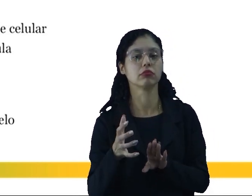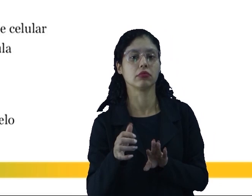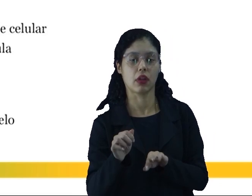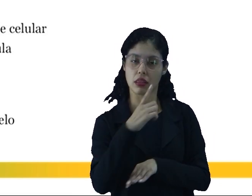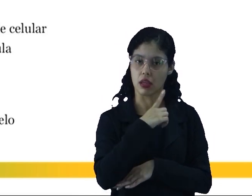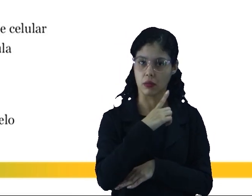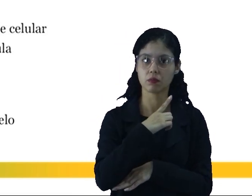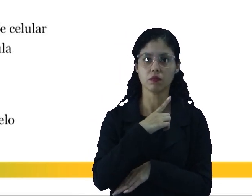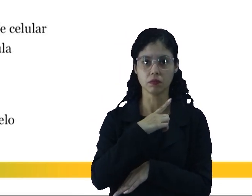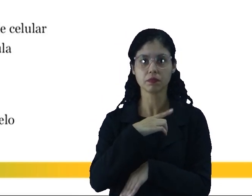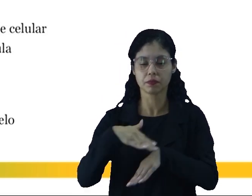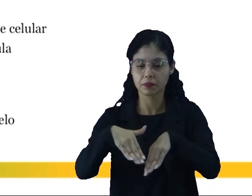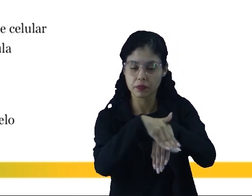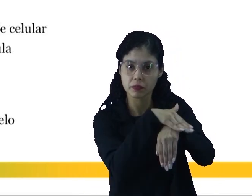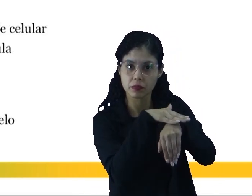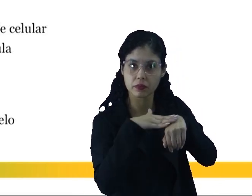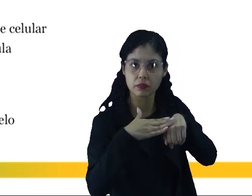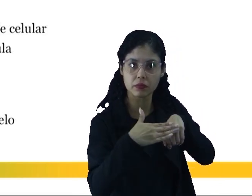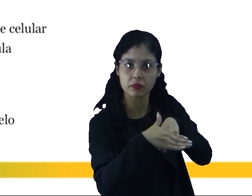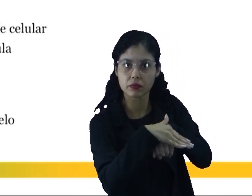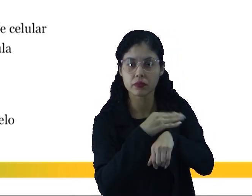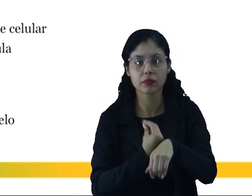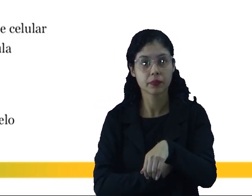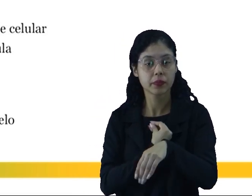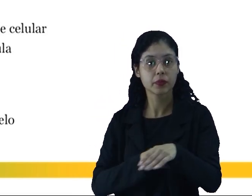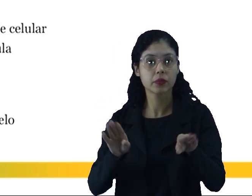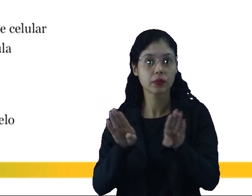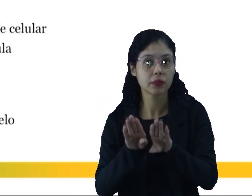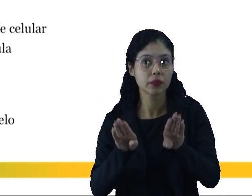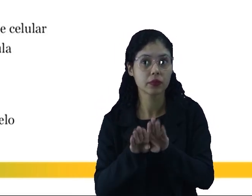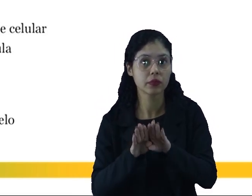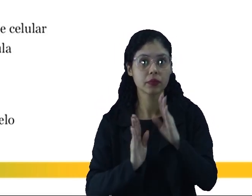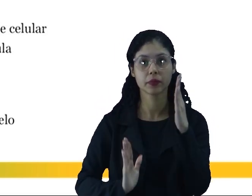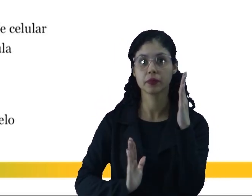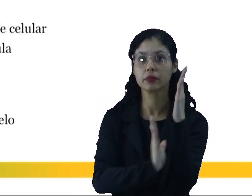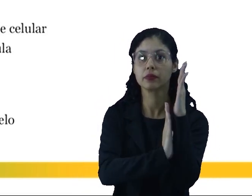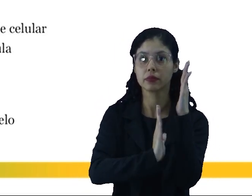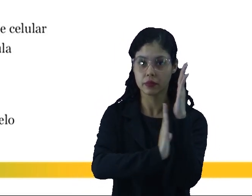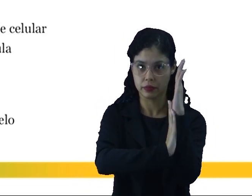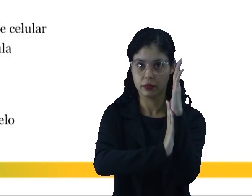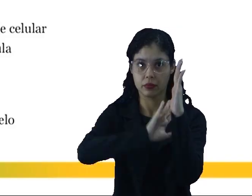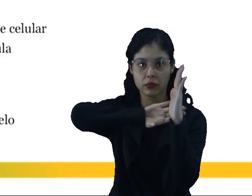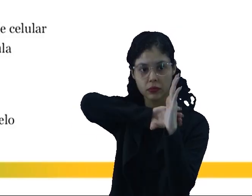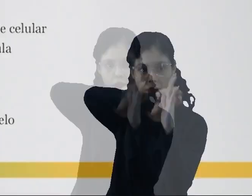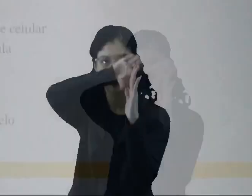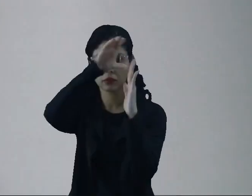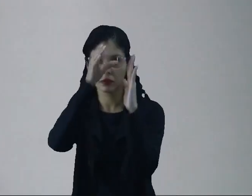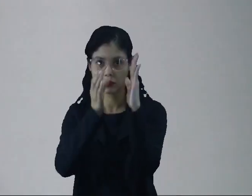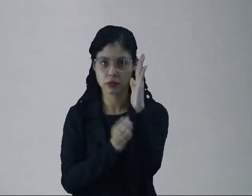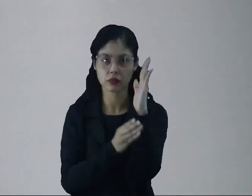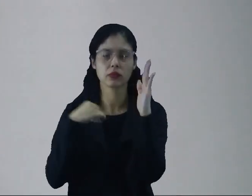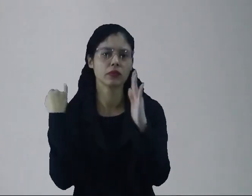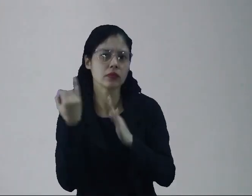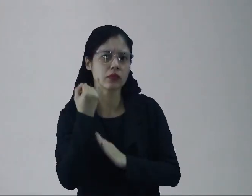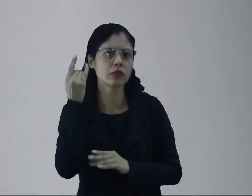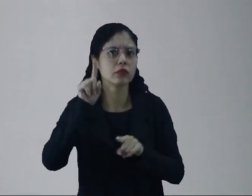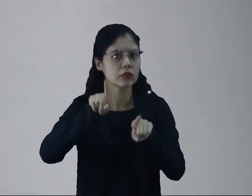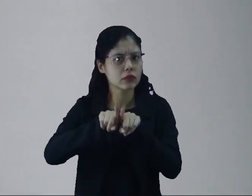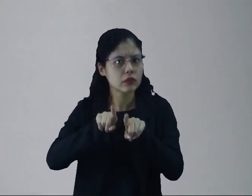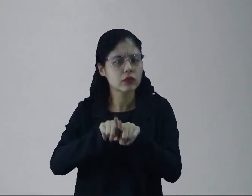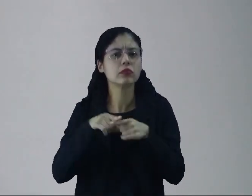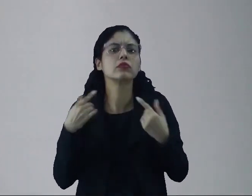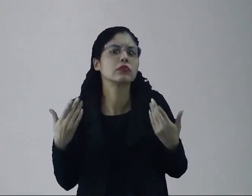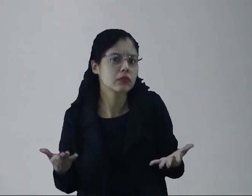ter a membrana plasmática e a presença também de uma parede celular, uma cápsula. Por que é importante ter essa